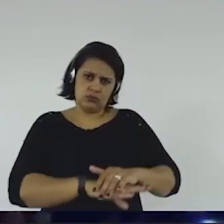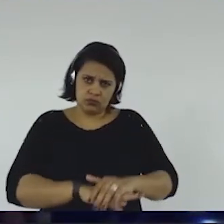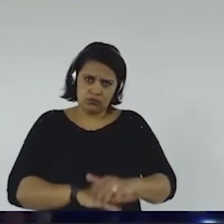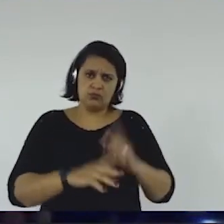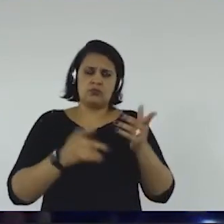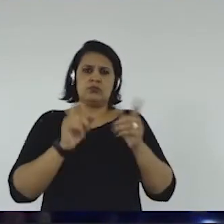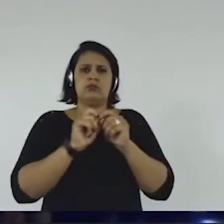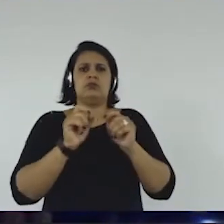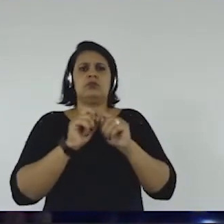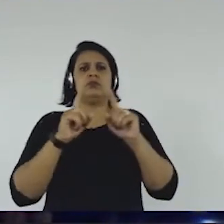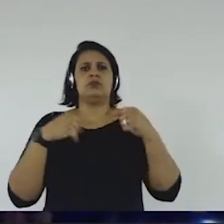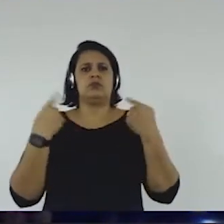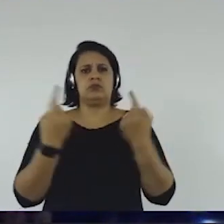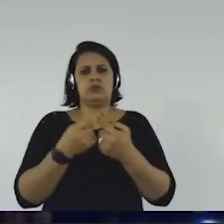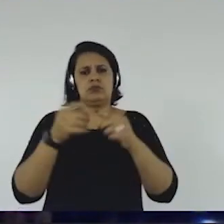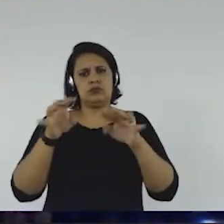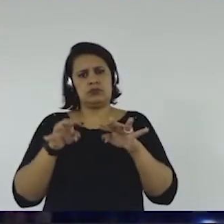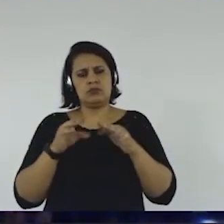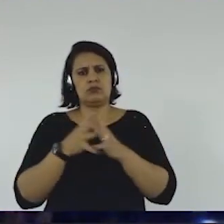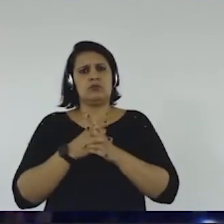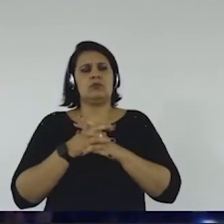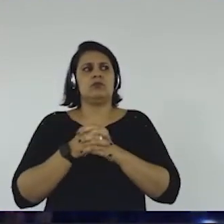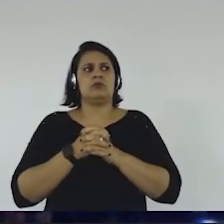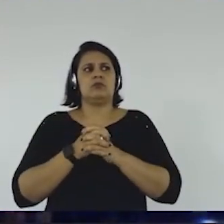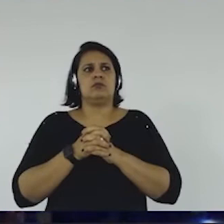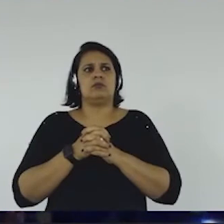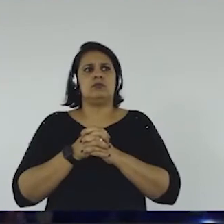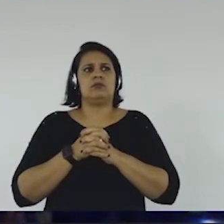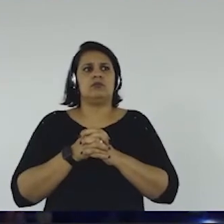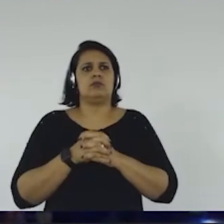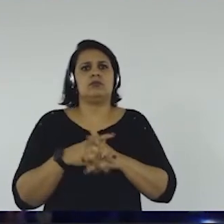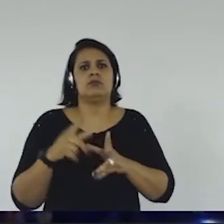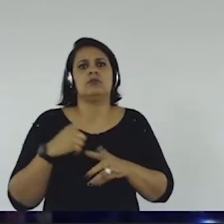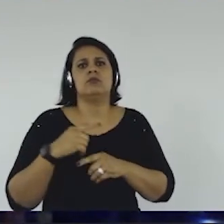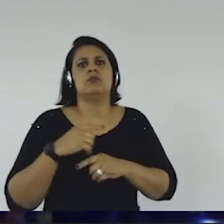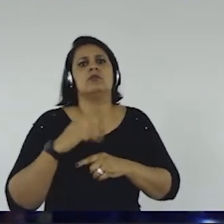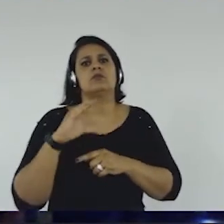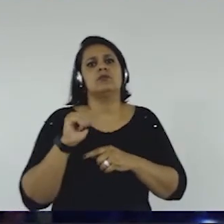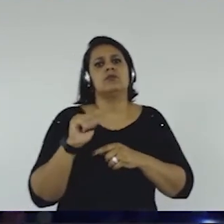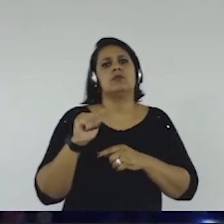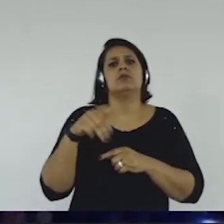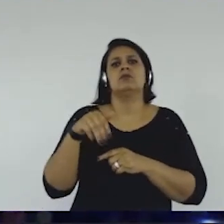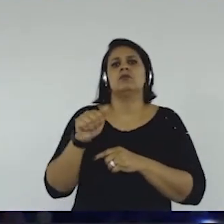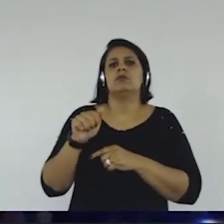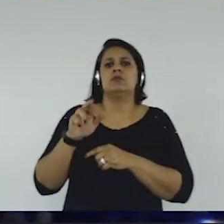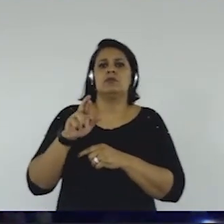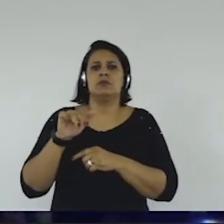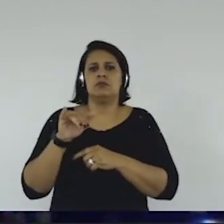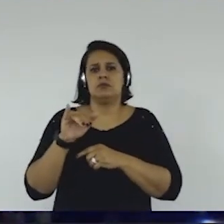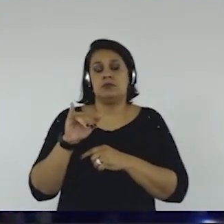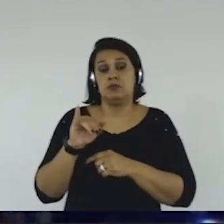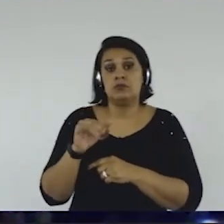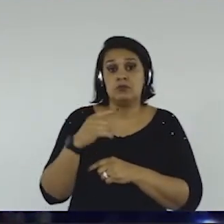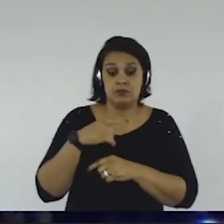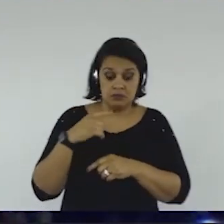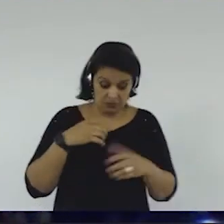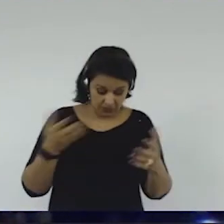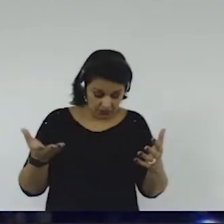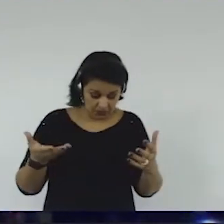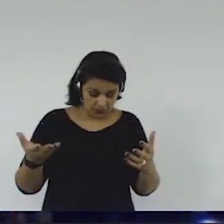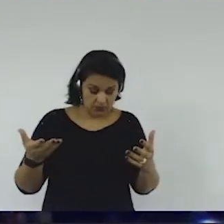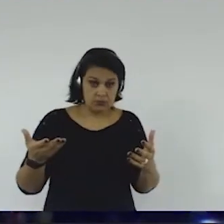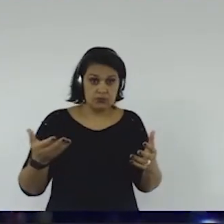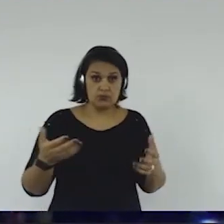de audiências. Eu dou o exemplo da Camarb. A Camarb é uma câmara brasileira que conta atualmente